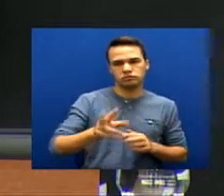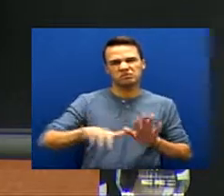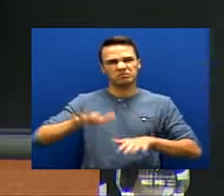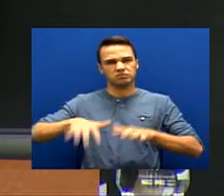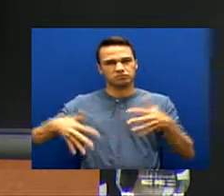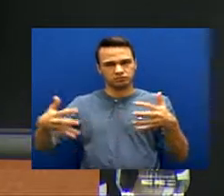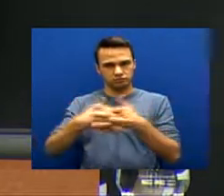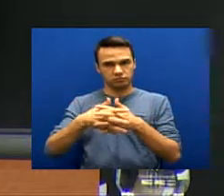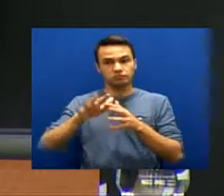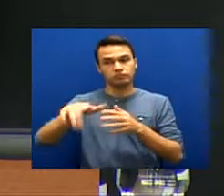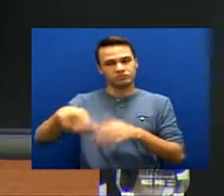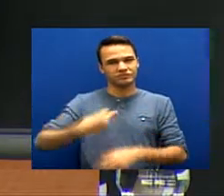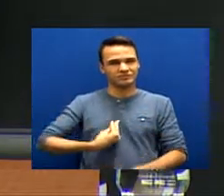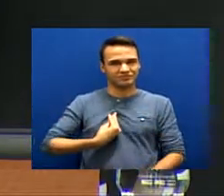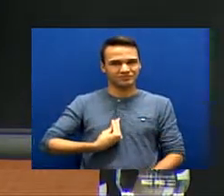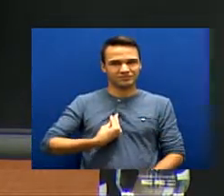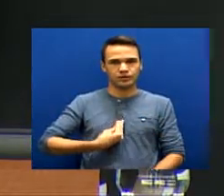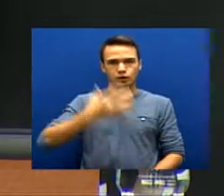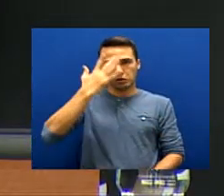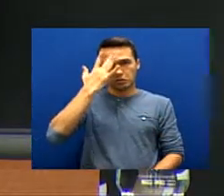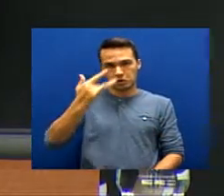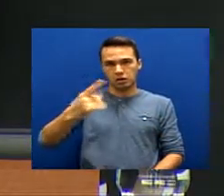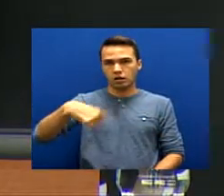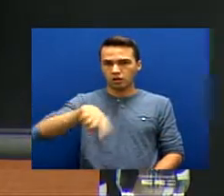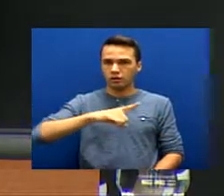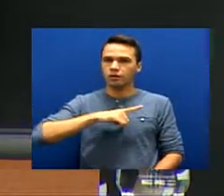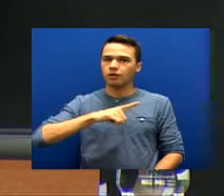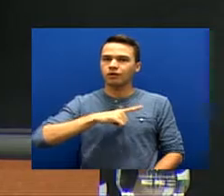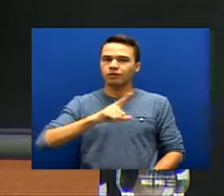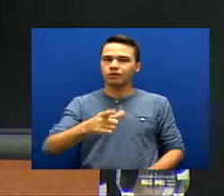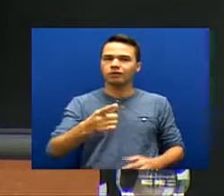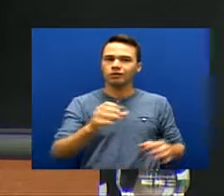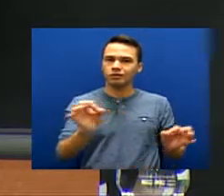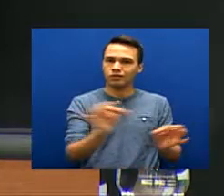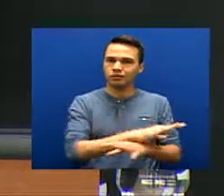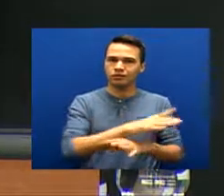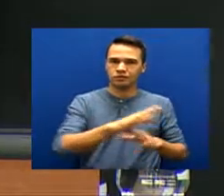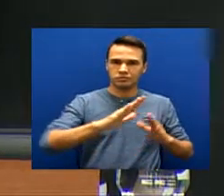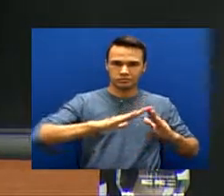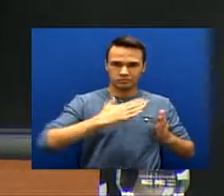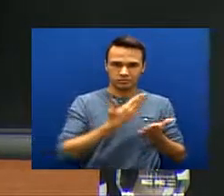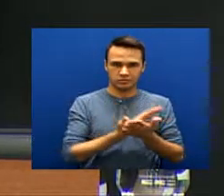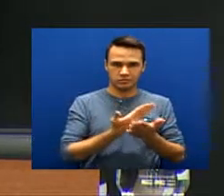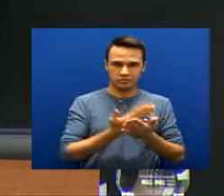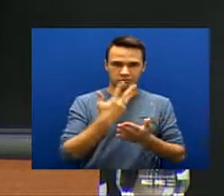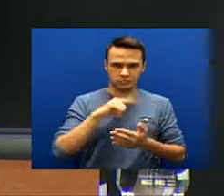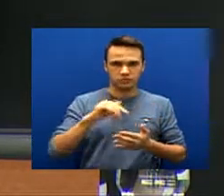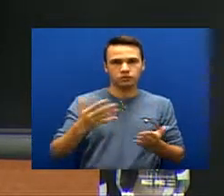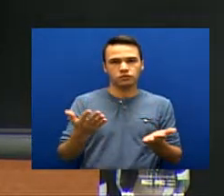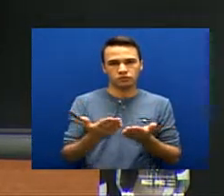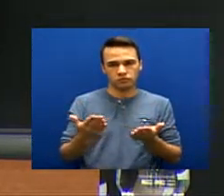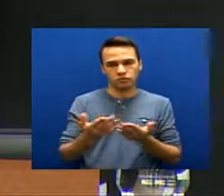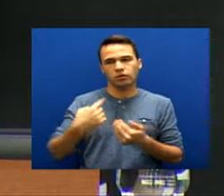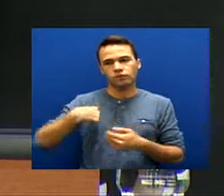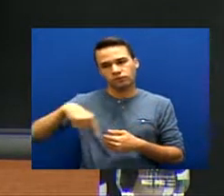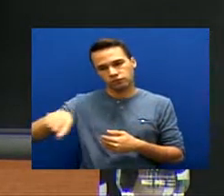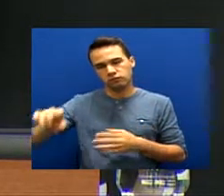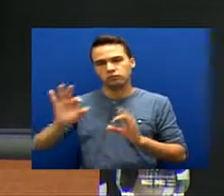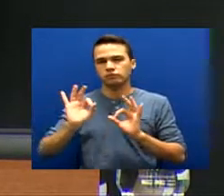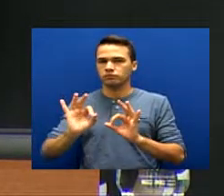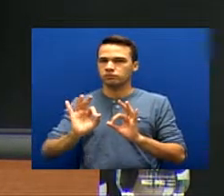né, pastor Jackson? E representando aí essa grande, grande comunidade batista, também em